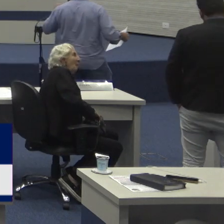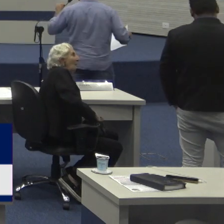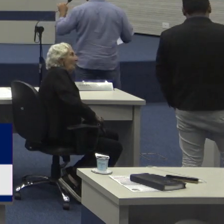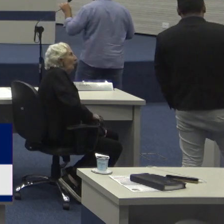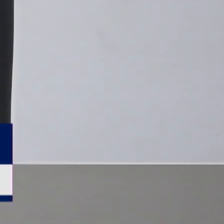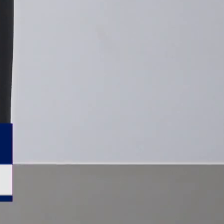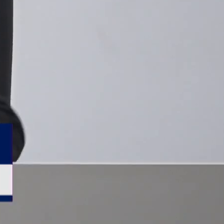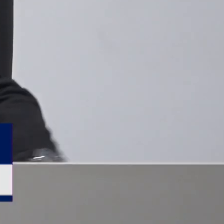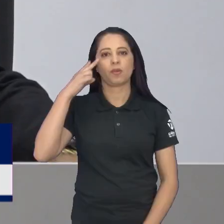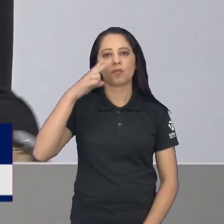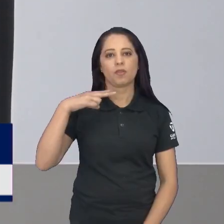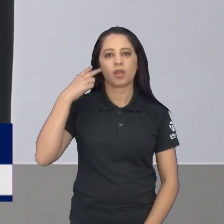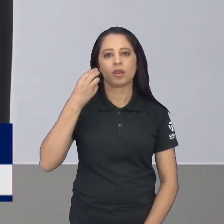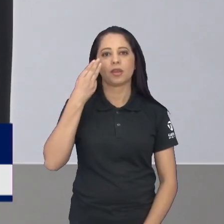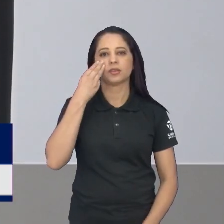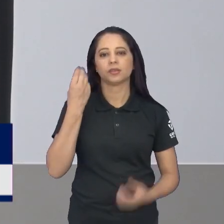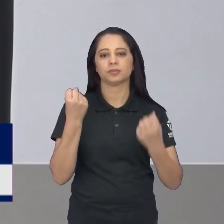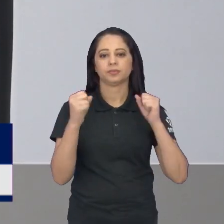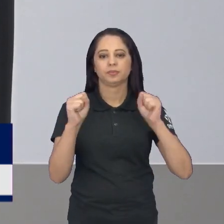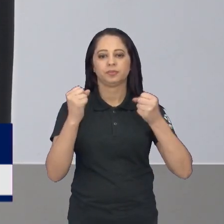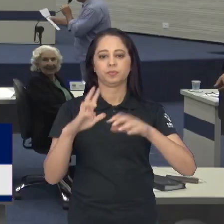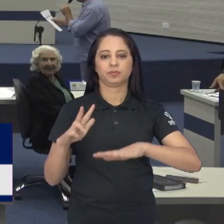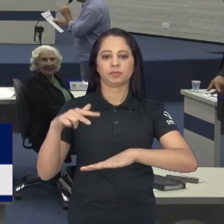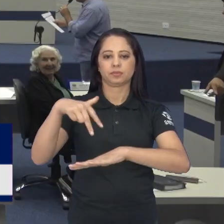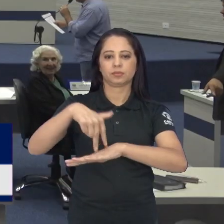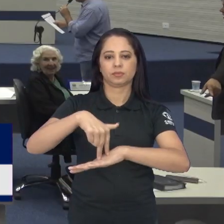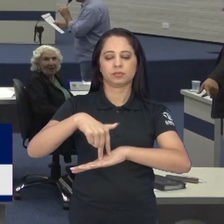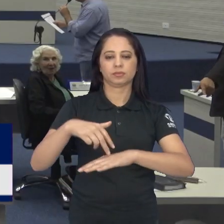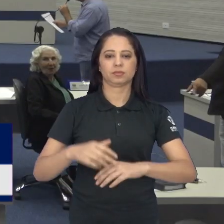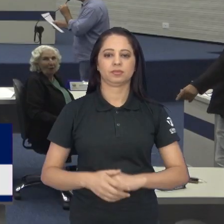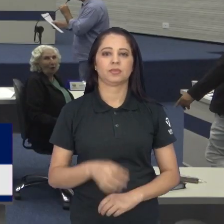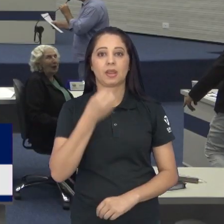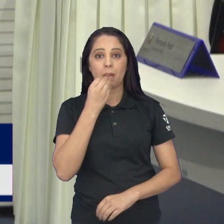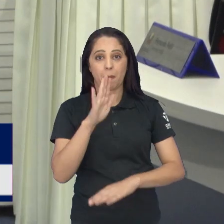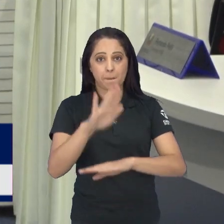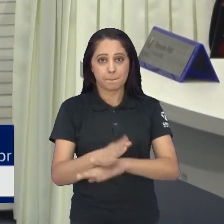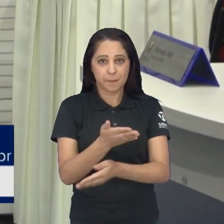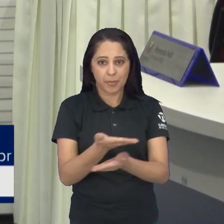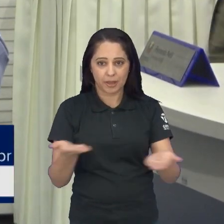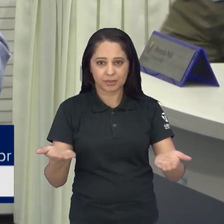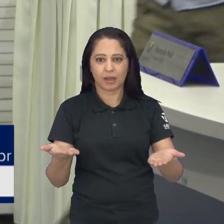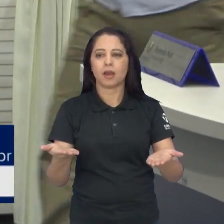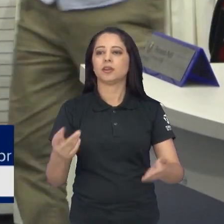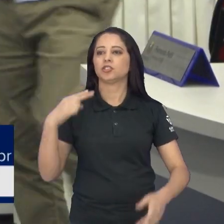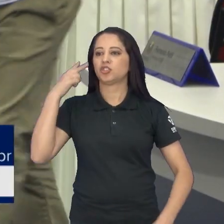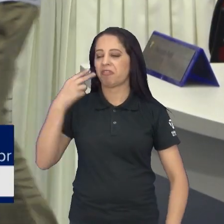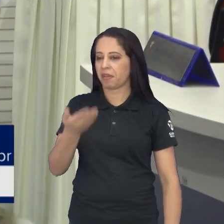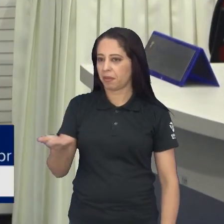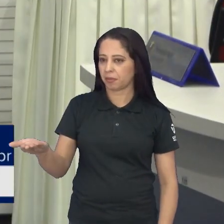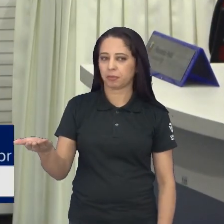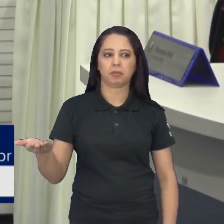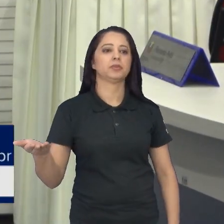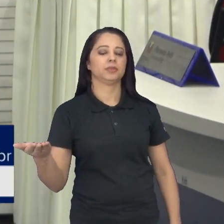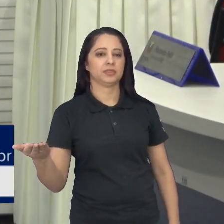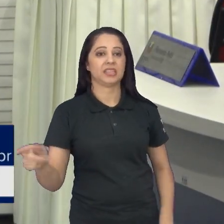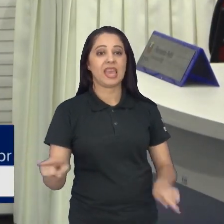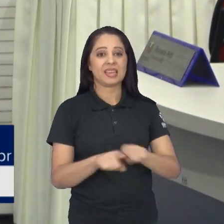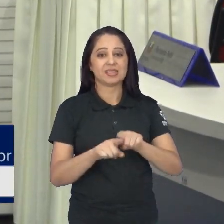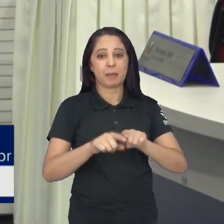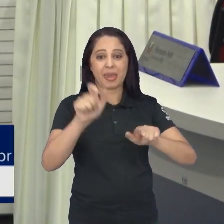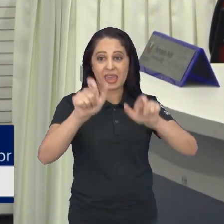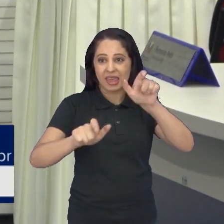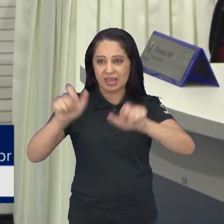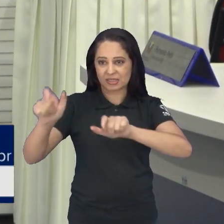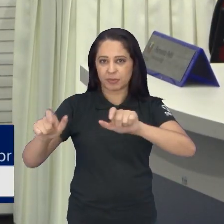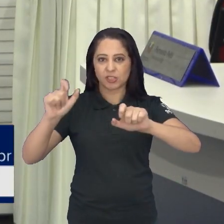Com a palavra, o vereador Marcão da Academia. Boa tarde, senhor presidente, vereadores, vereadoras, público que nos assiste